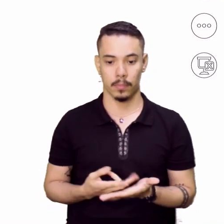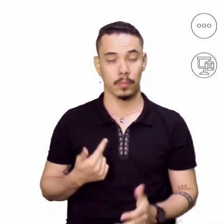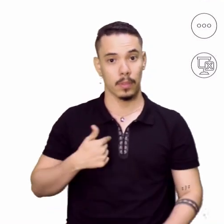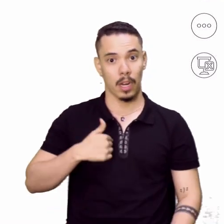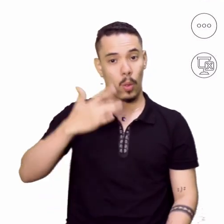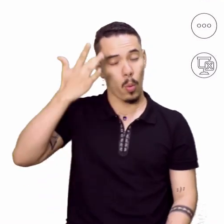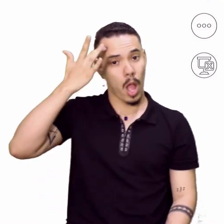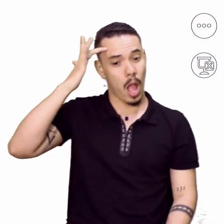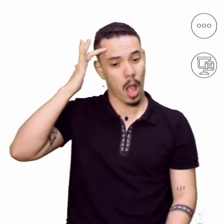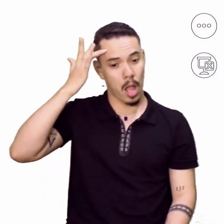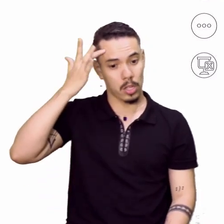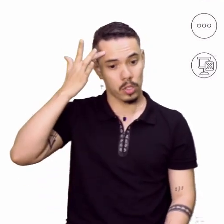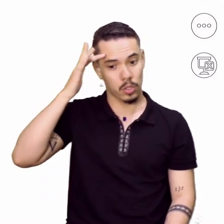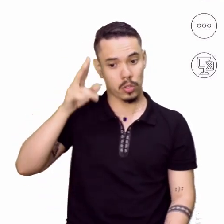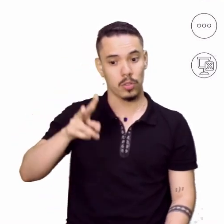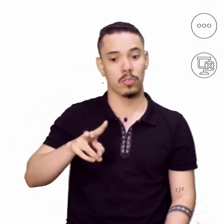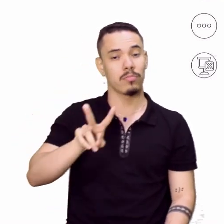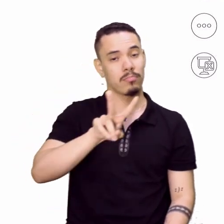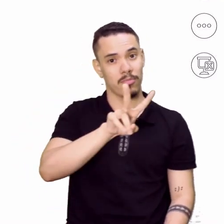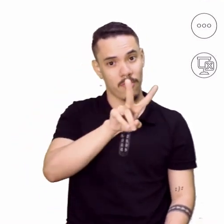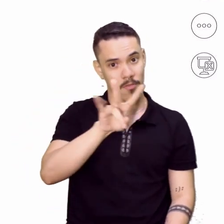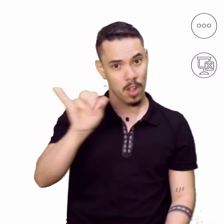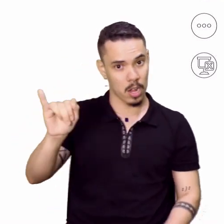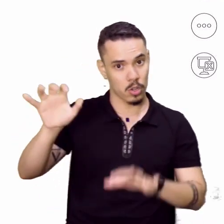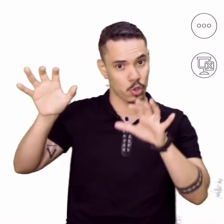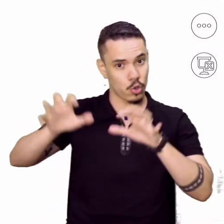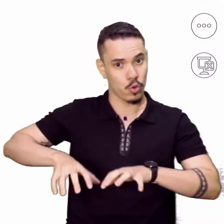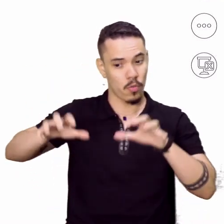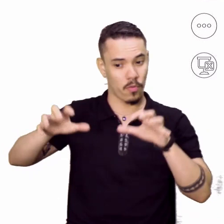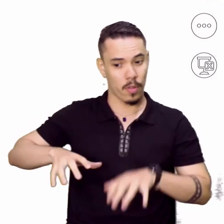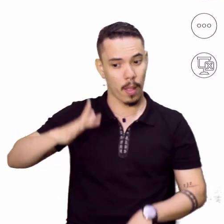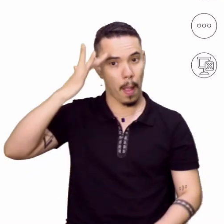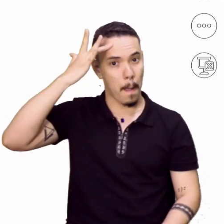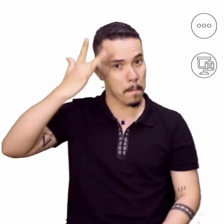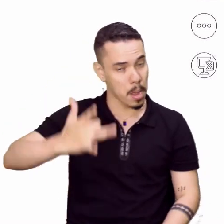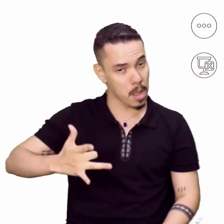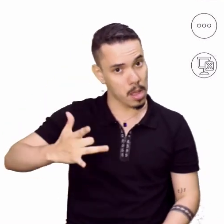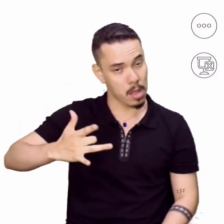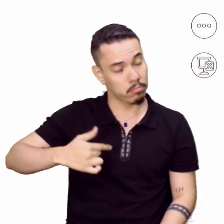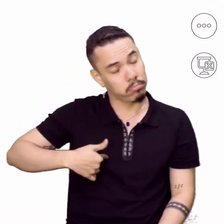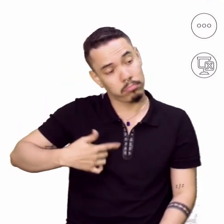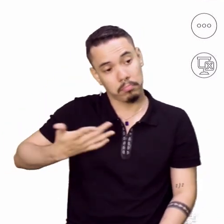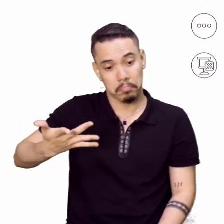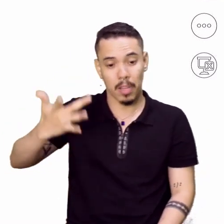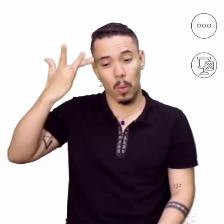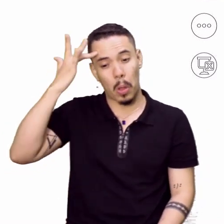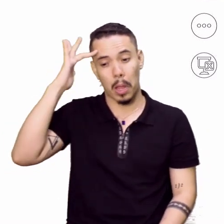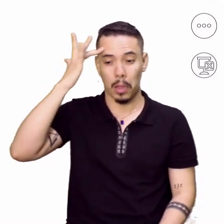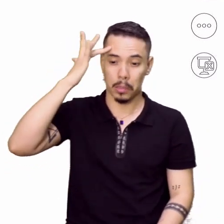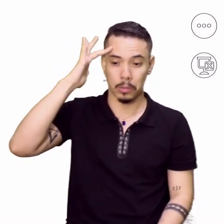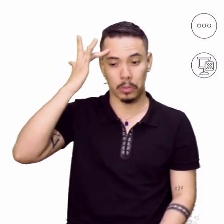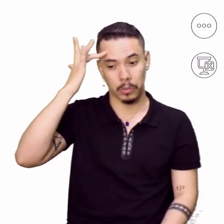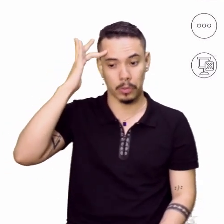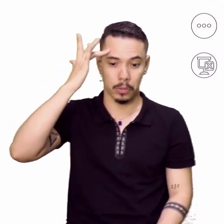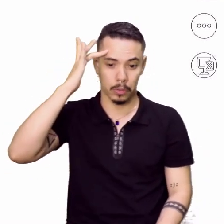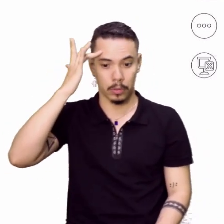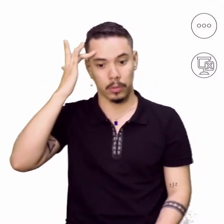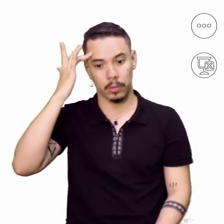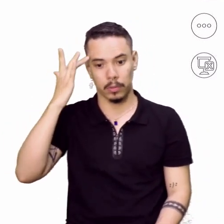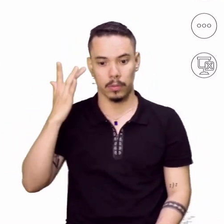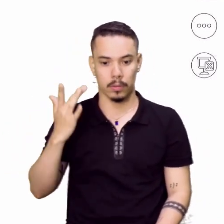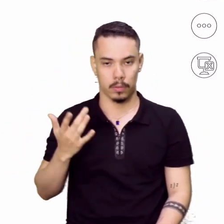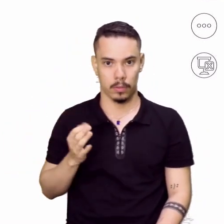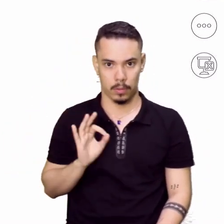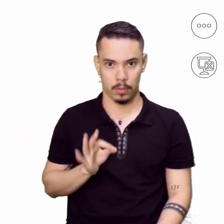acho que Choverá amanhã temos uma expressão de tempo do futuro se tomorrow é clássico né porque